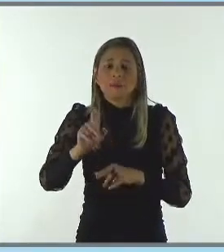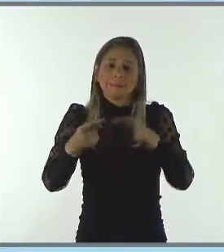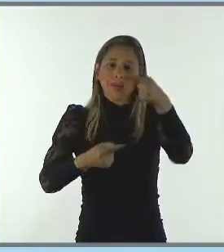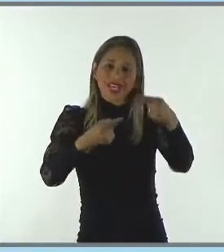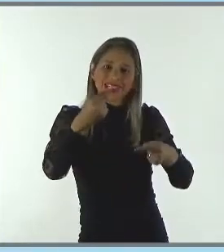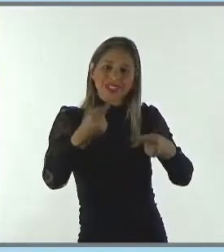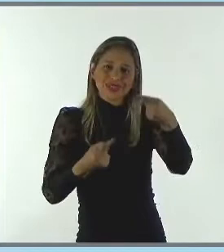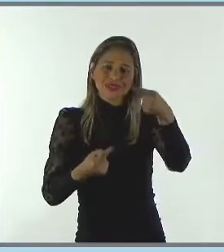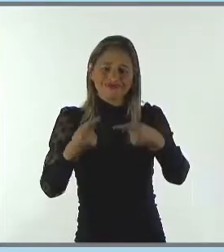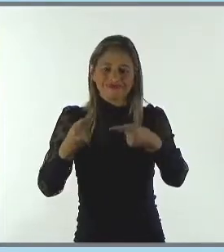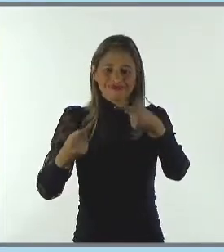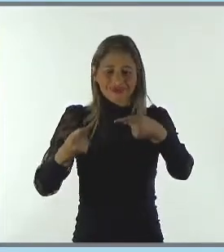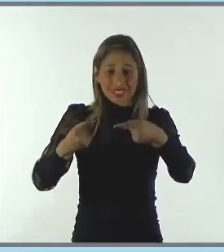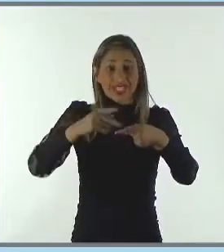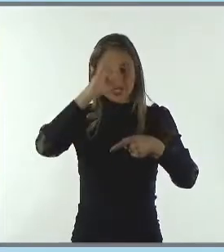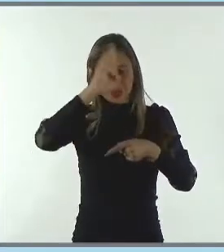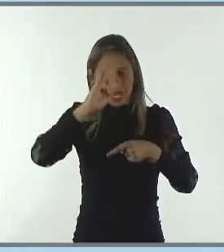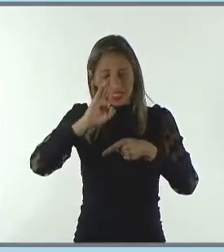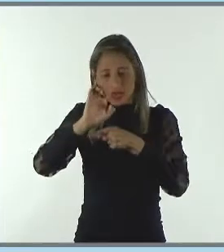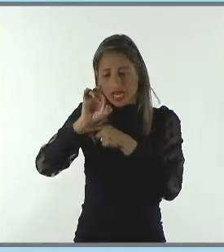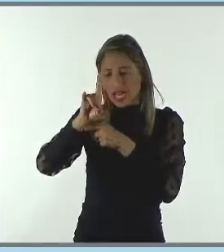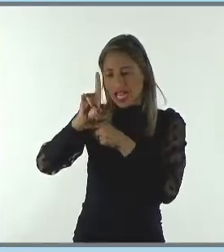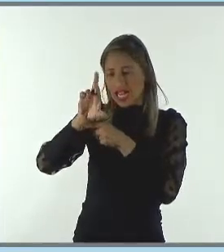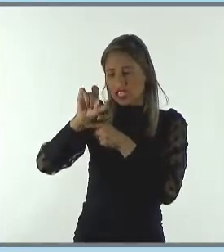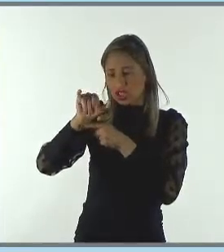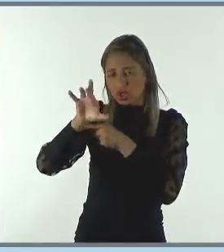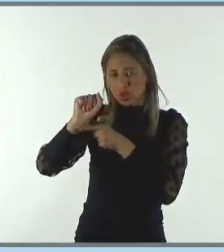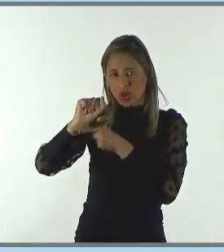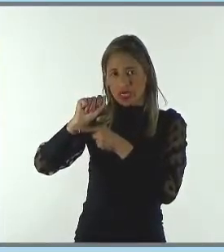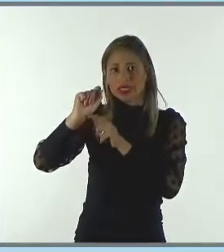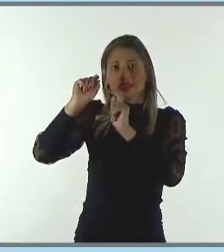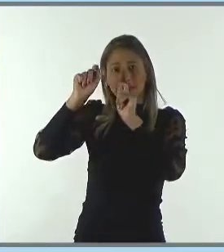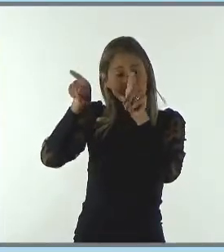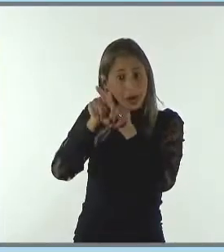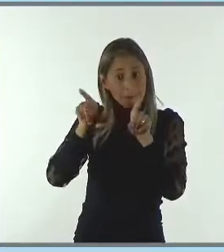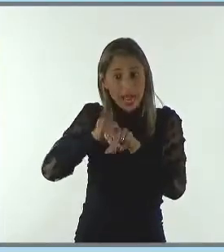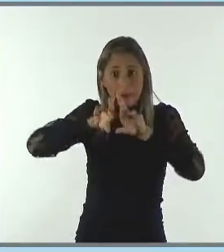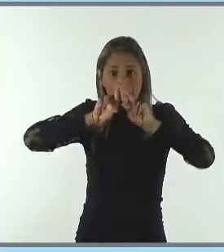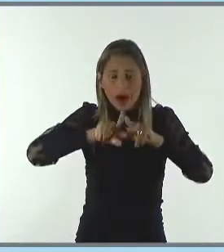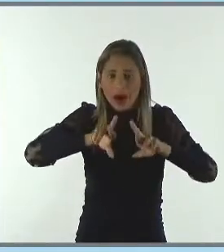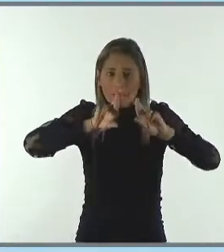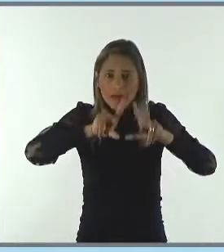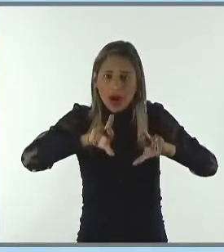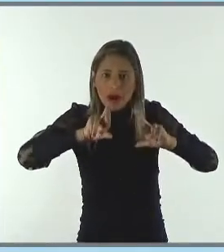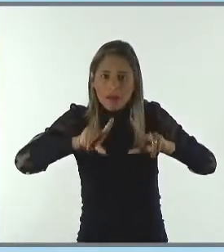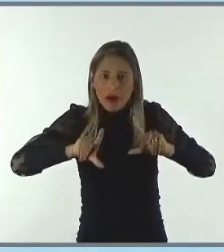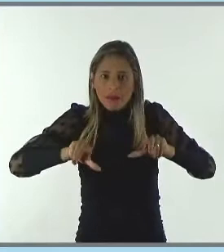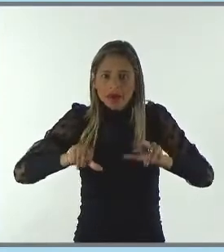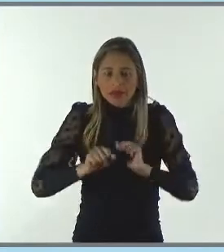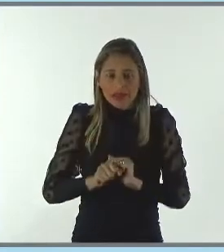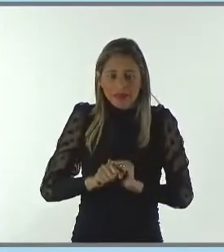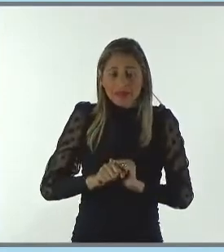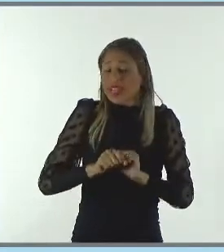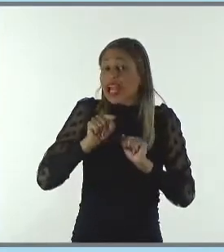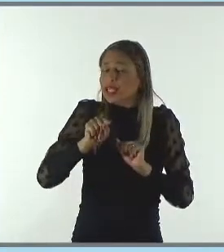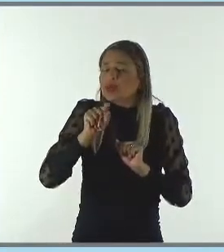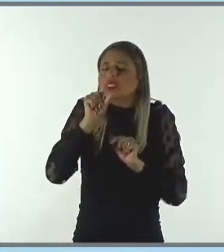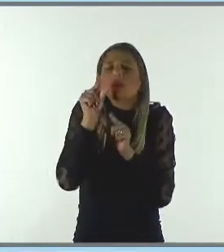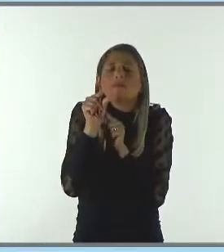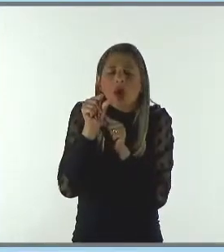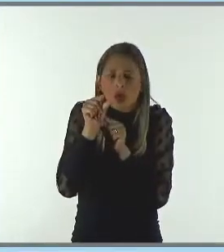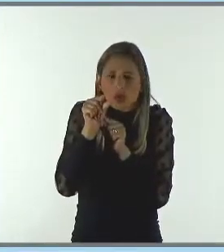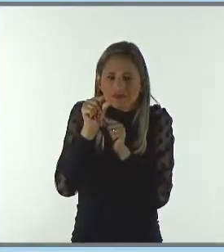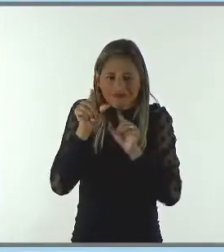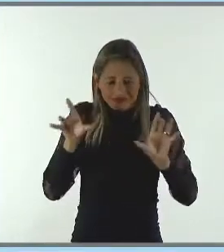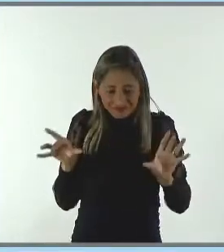do país, a editora também se mostrou com facetas diferenciadas. E é um pouco, então, desse entrelaçamento entre o